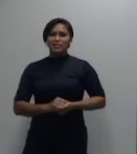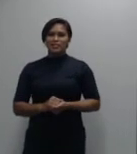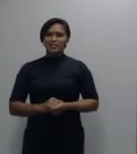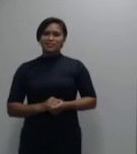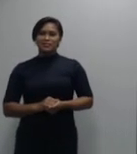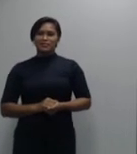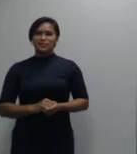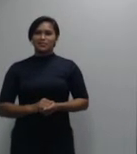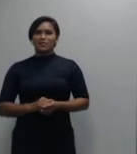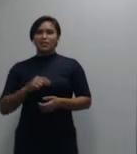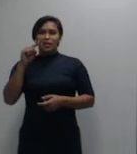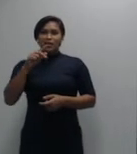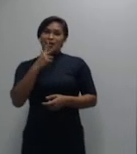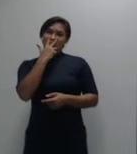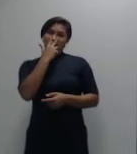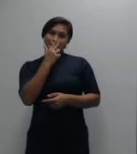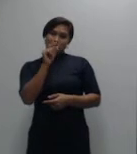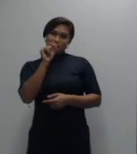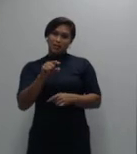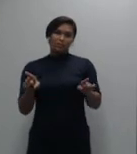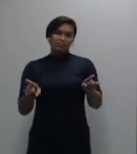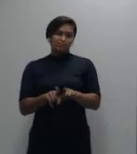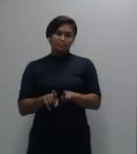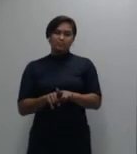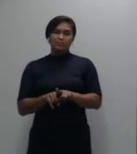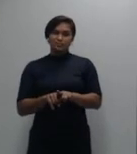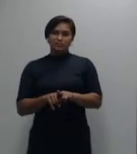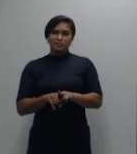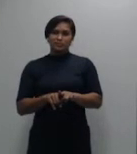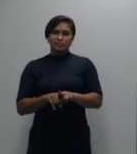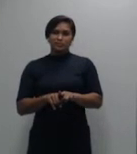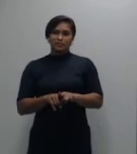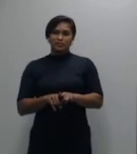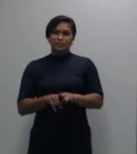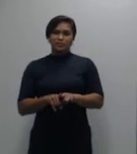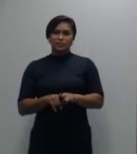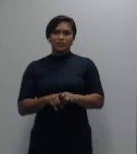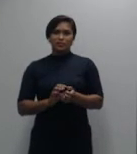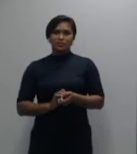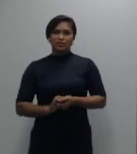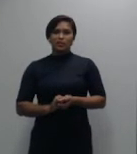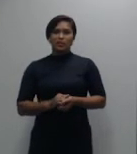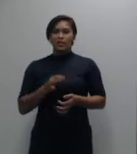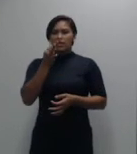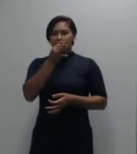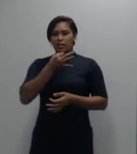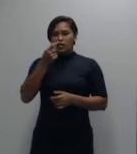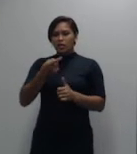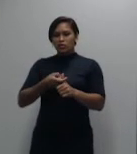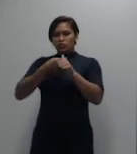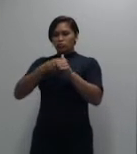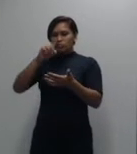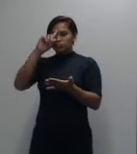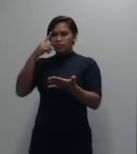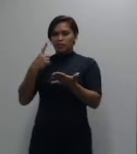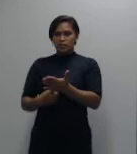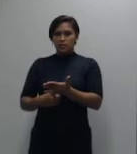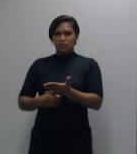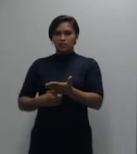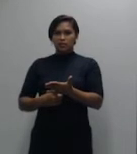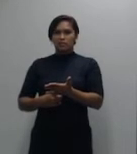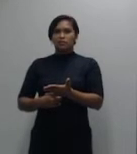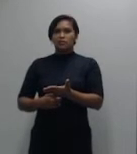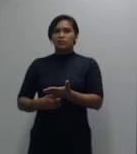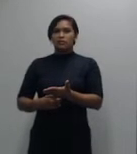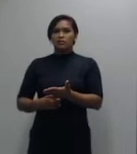e aqui me parece também que quem suspendeu a decisão e deu